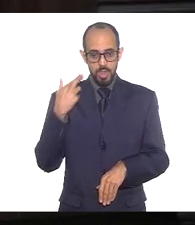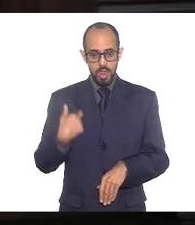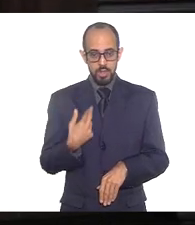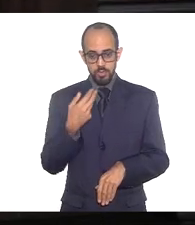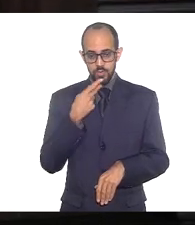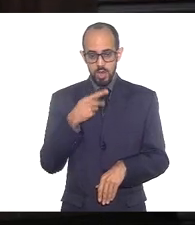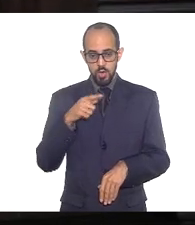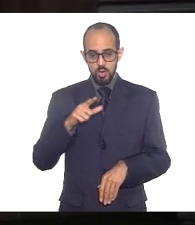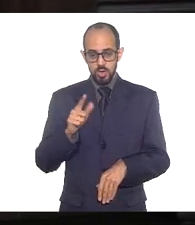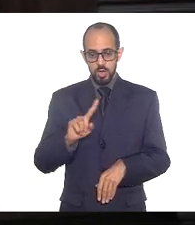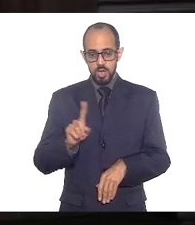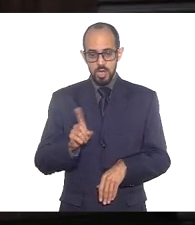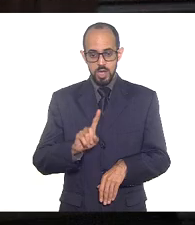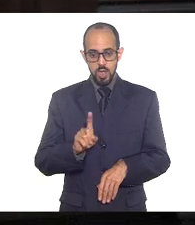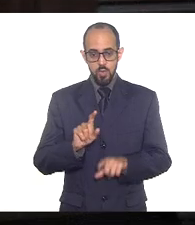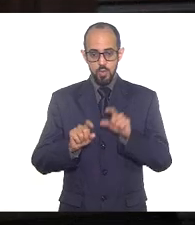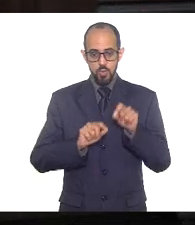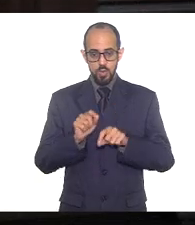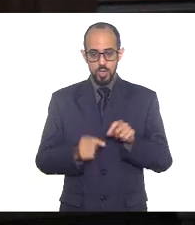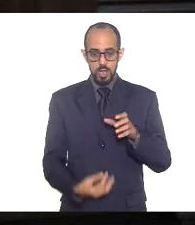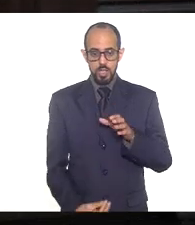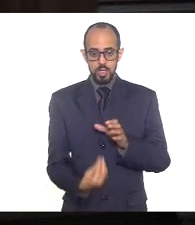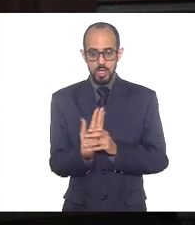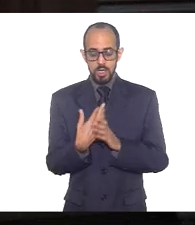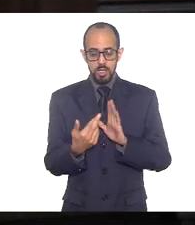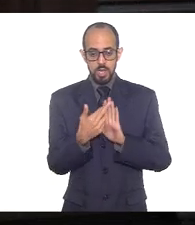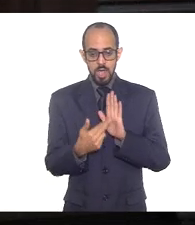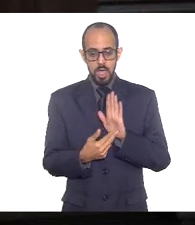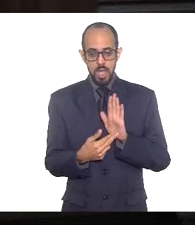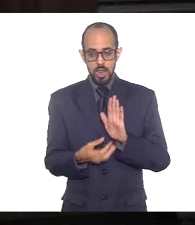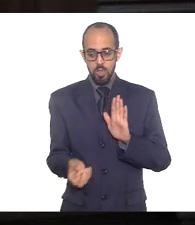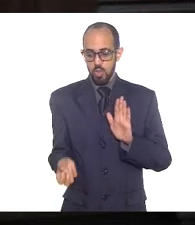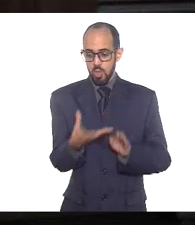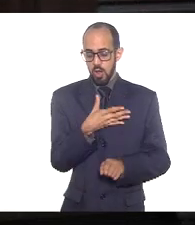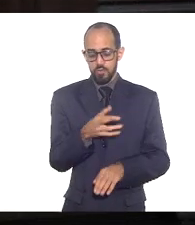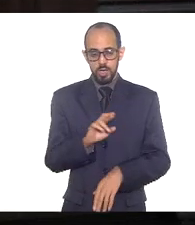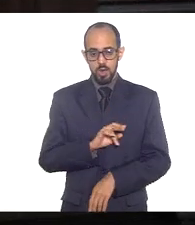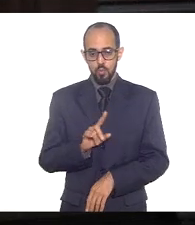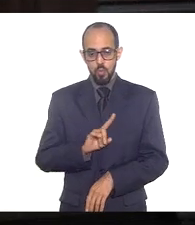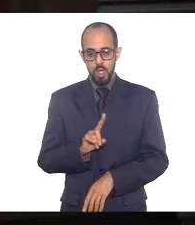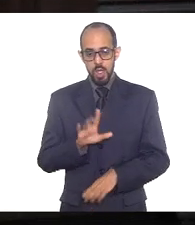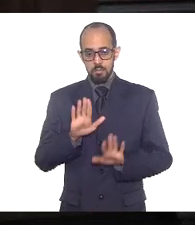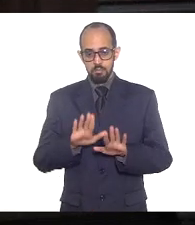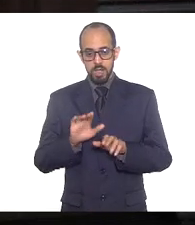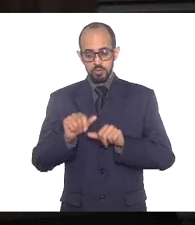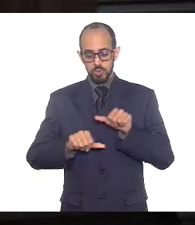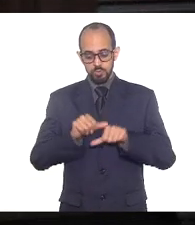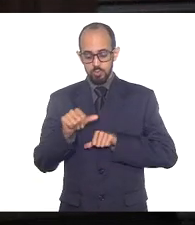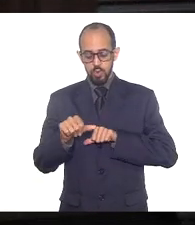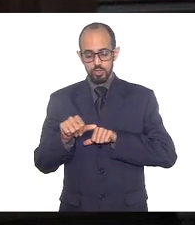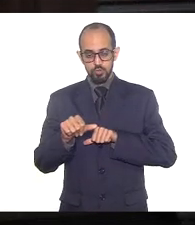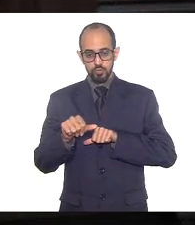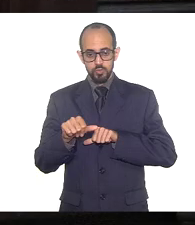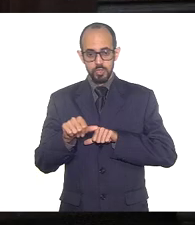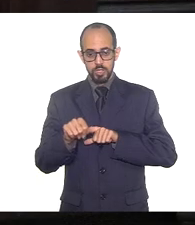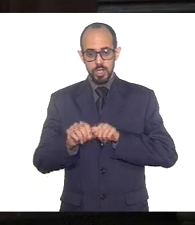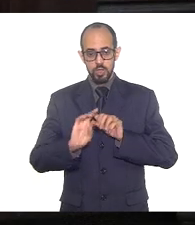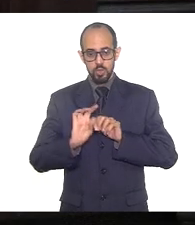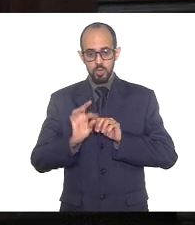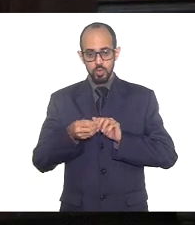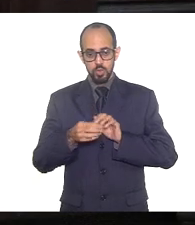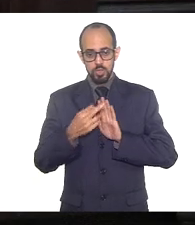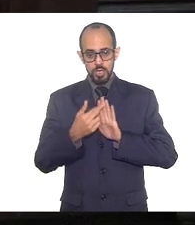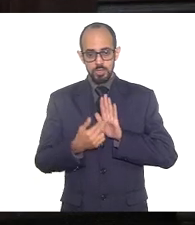não institui regra nova algumas mas apenas faz a modificação dos critérios